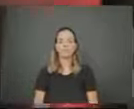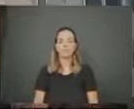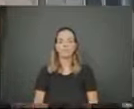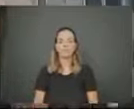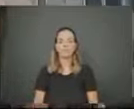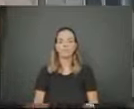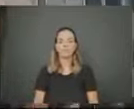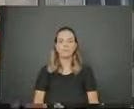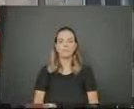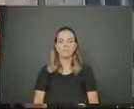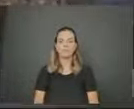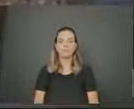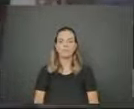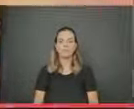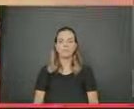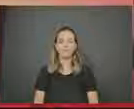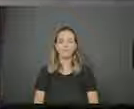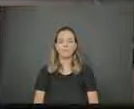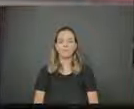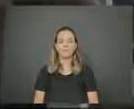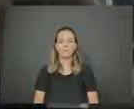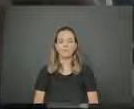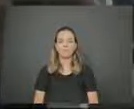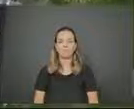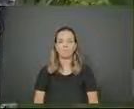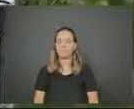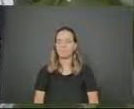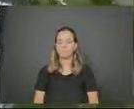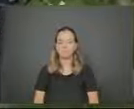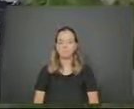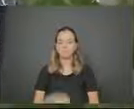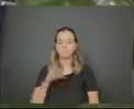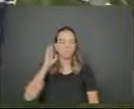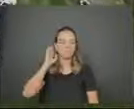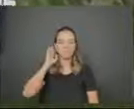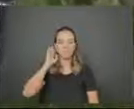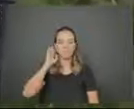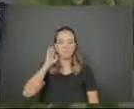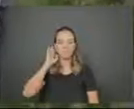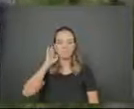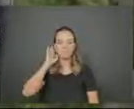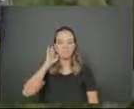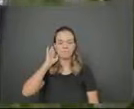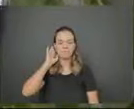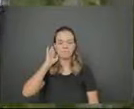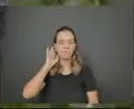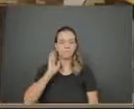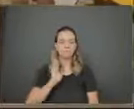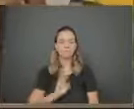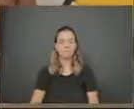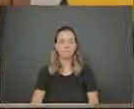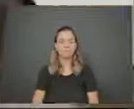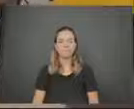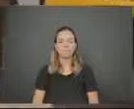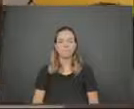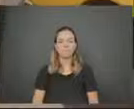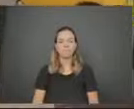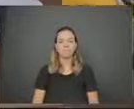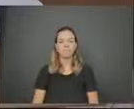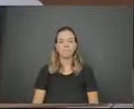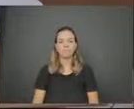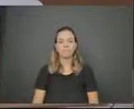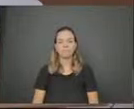atuou 24 horas por dia, 7 dias por semana, o que resultou em um número expressivo de apreensões.